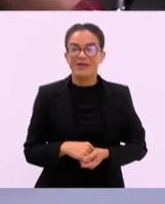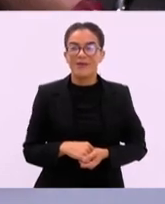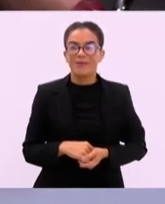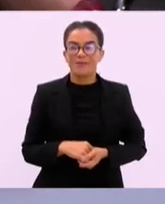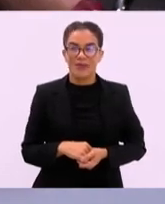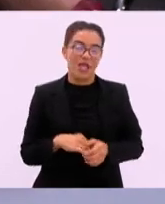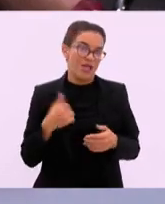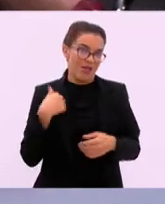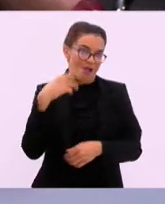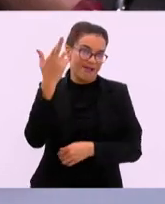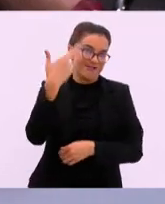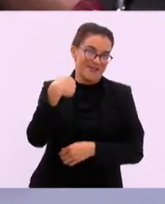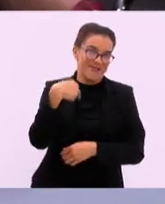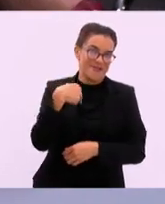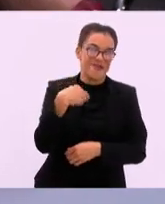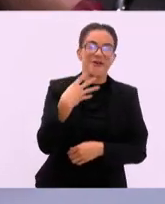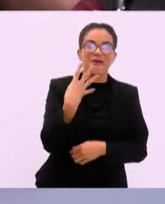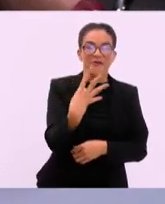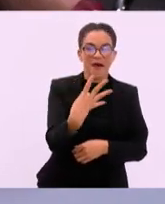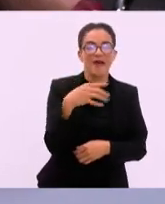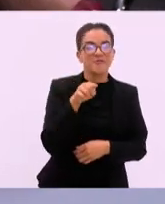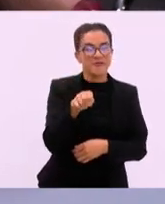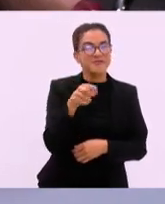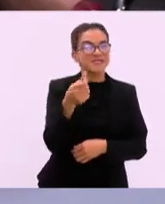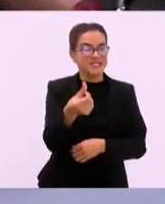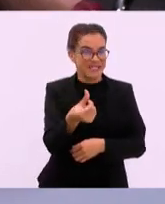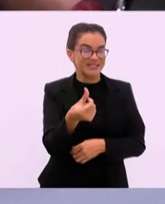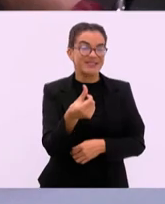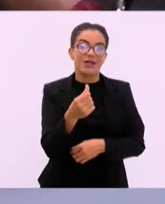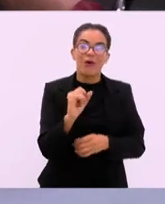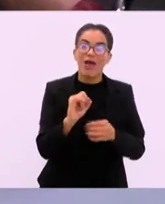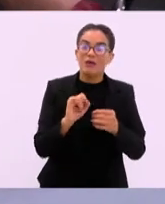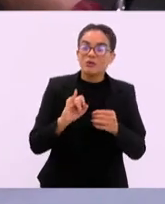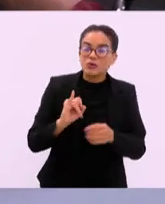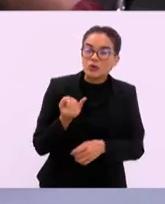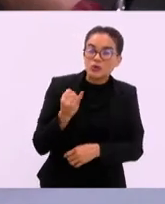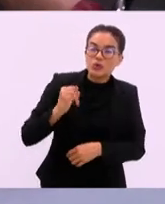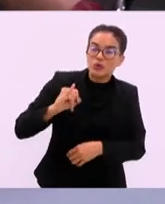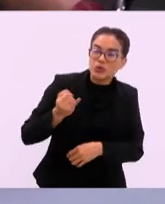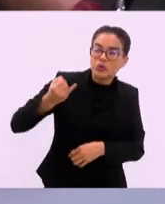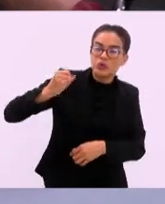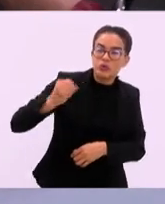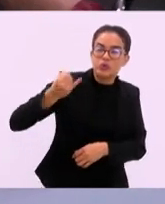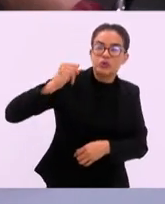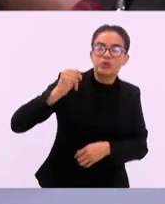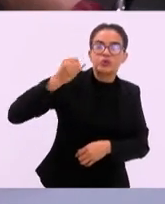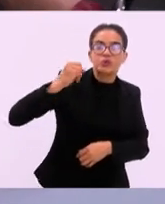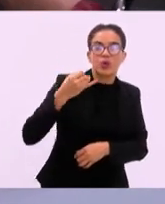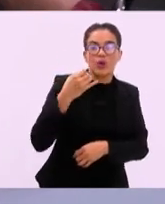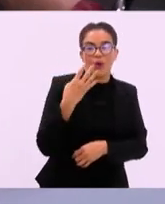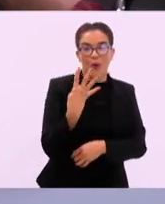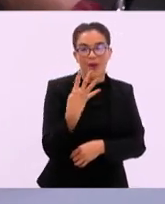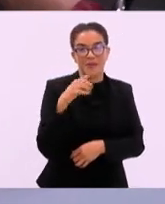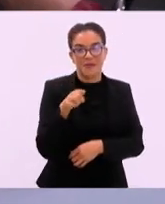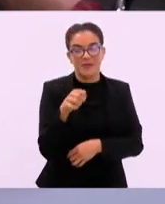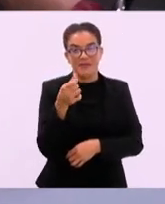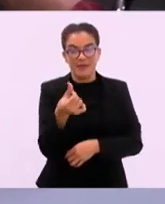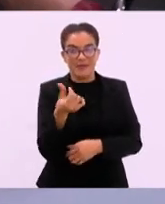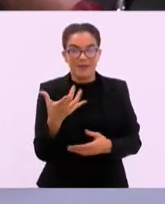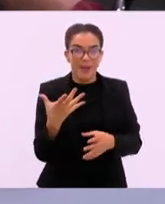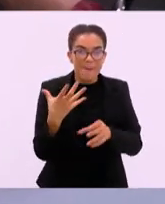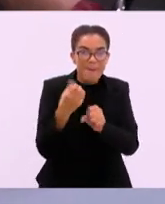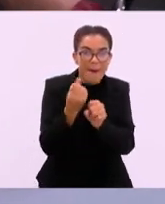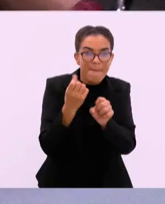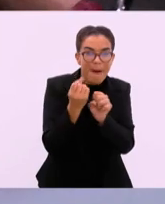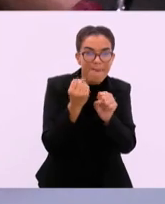Eu tinha razão, né? Para dizer que foi 4,6. Então, é um juros sobre juros de 8,6. Se você calcular,